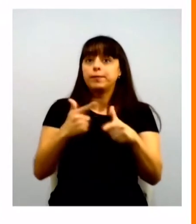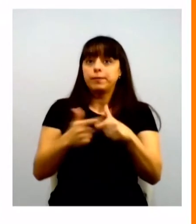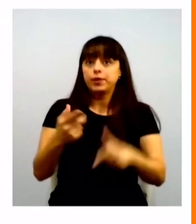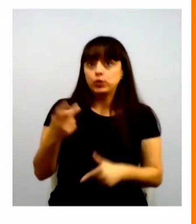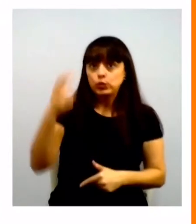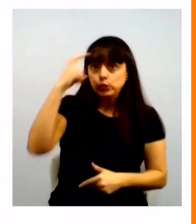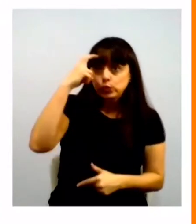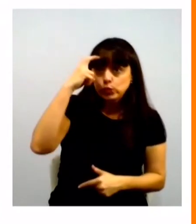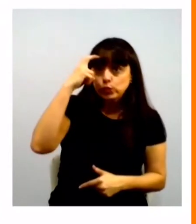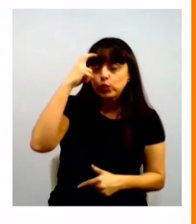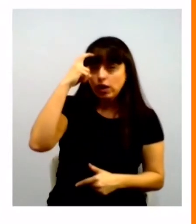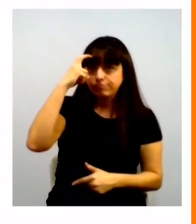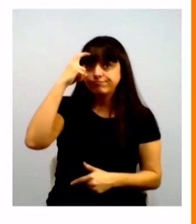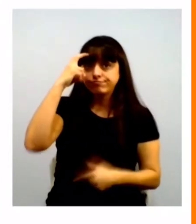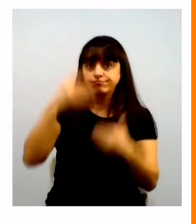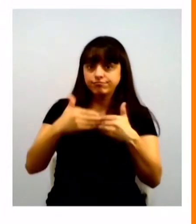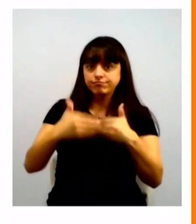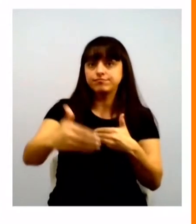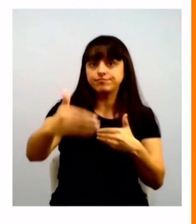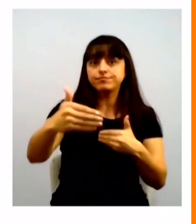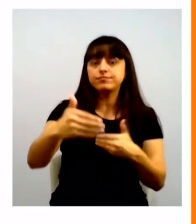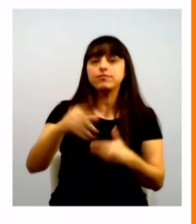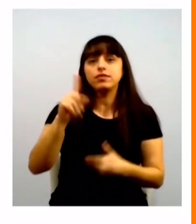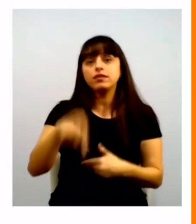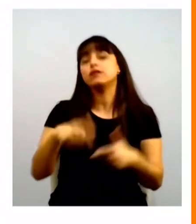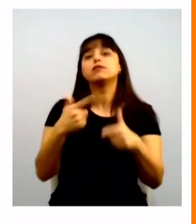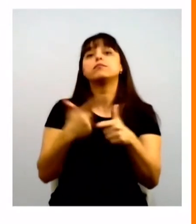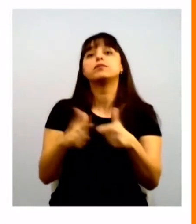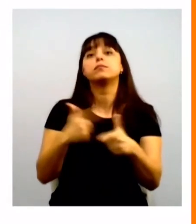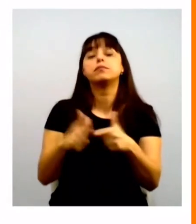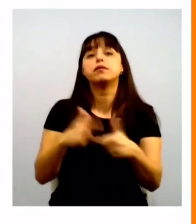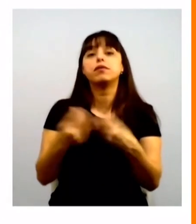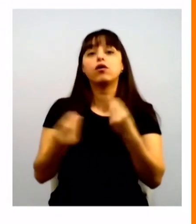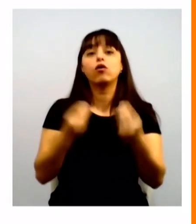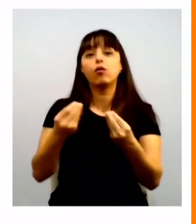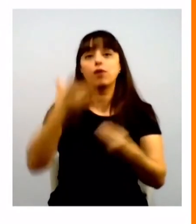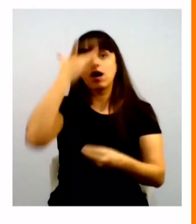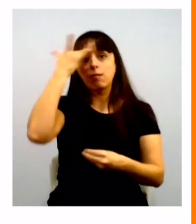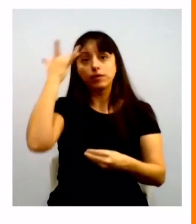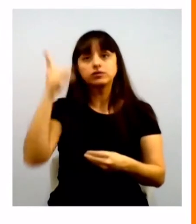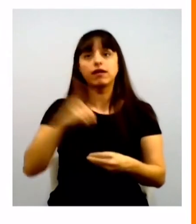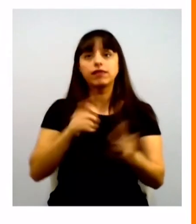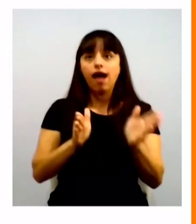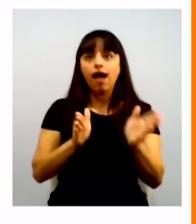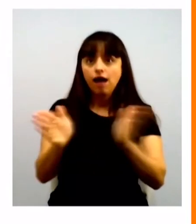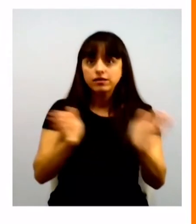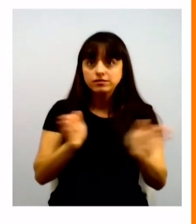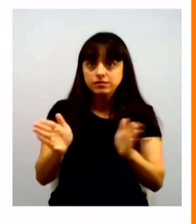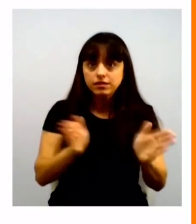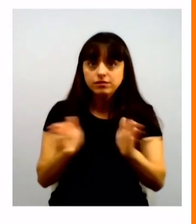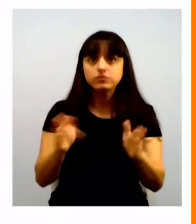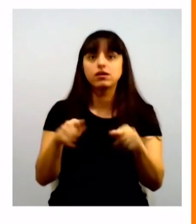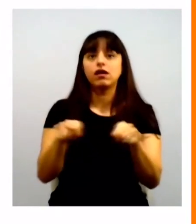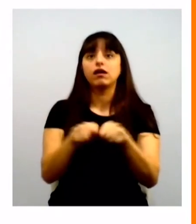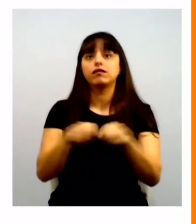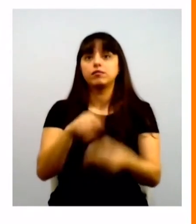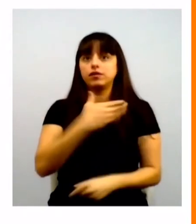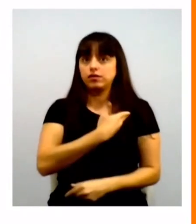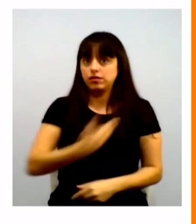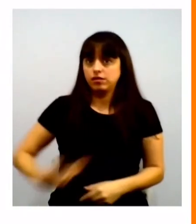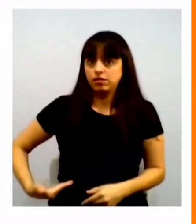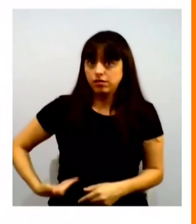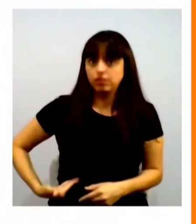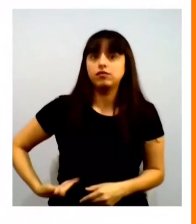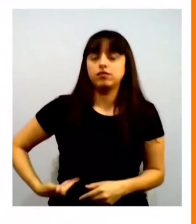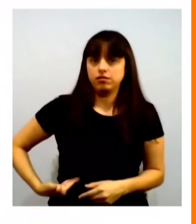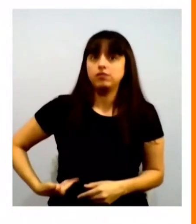serão problemas de acesso, do papel do Estado, do interés general, e,